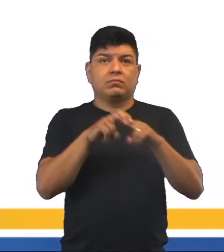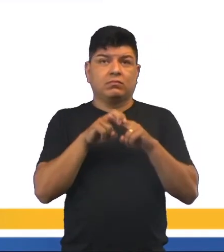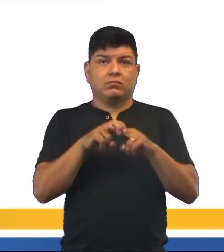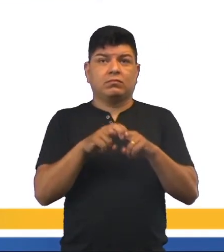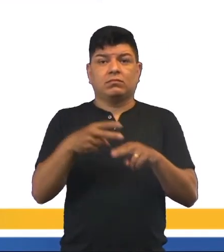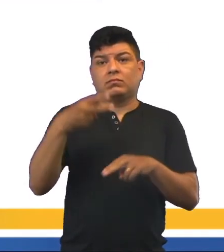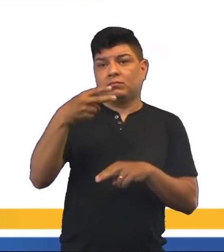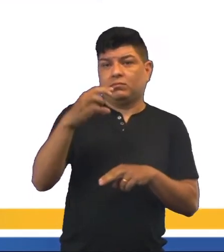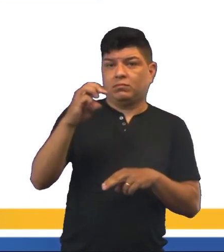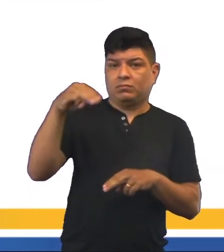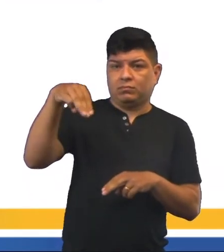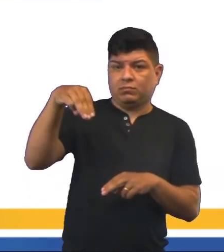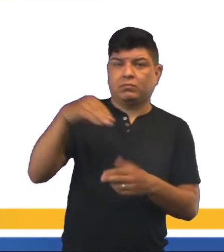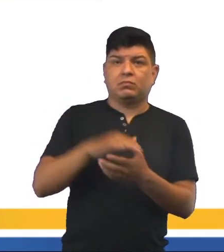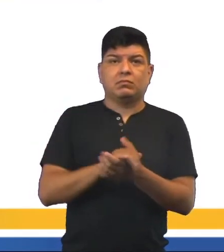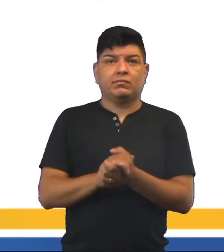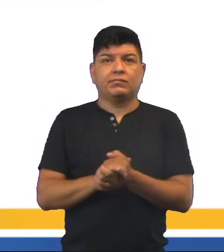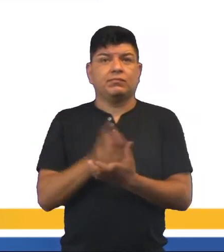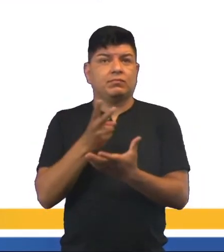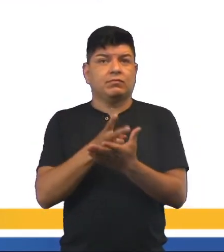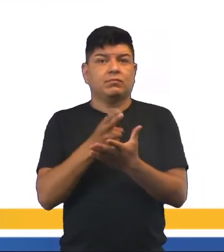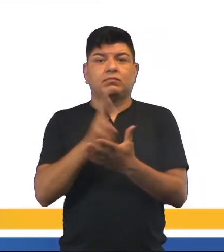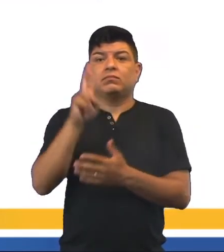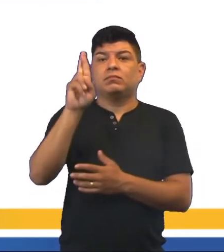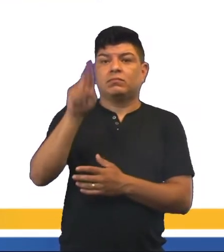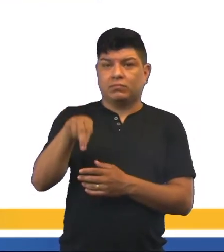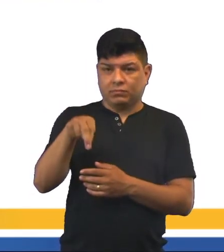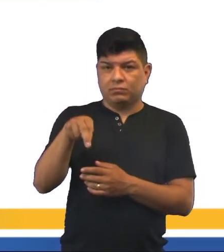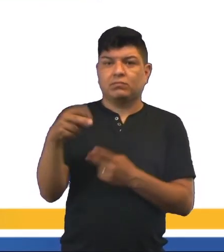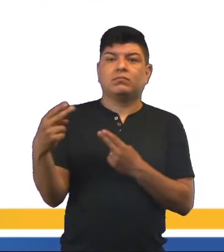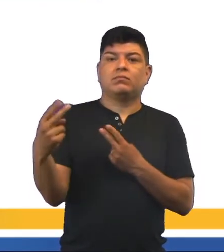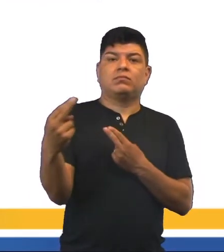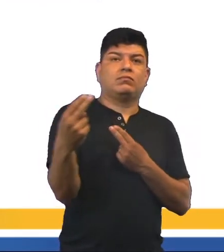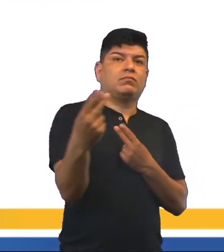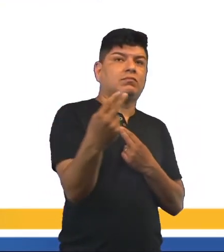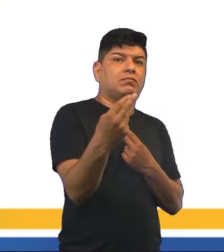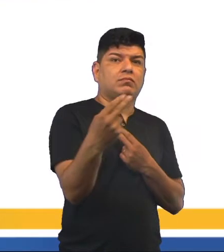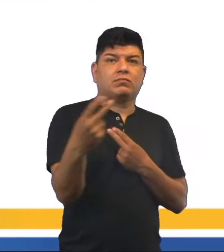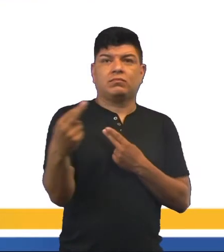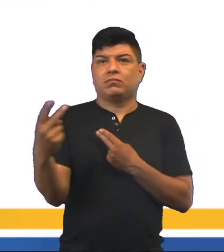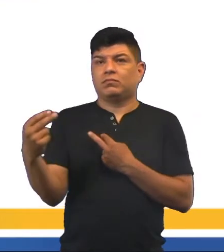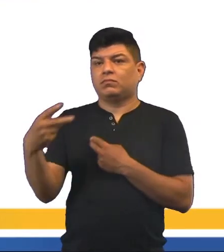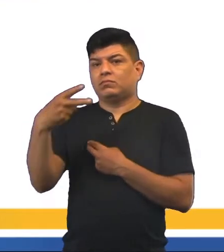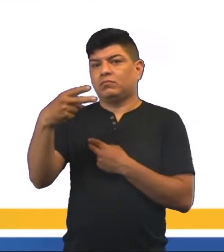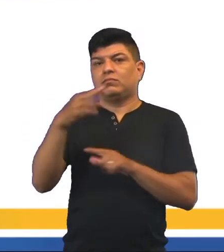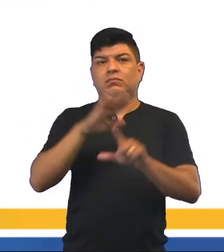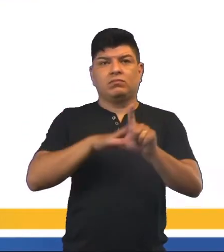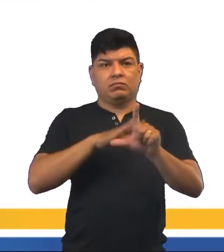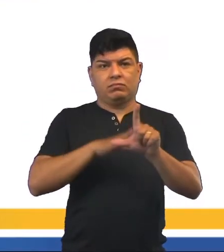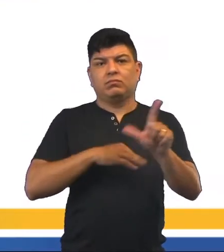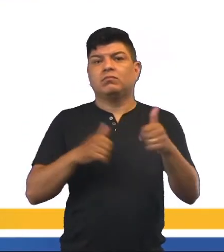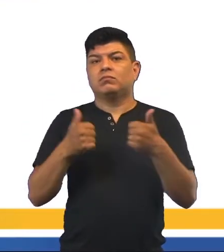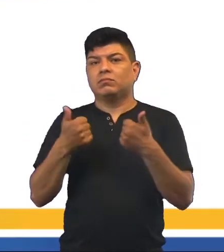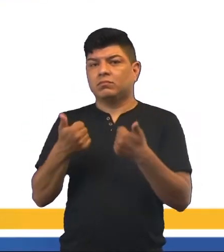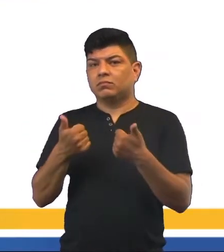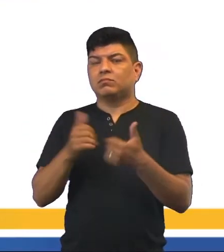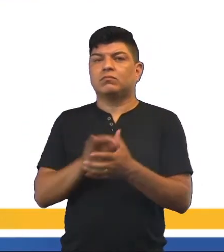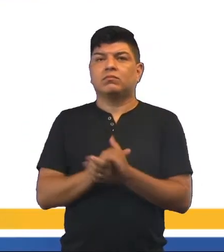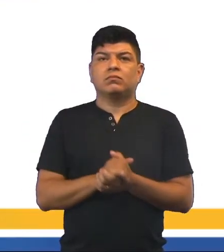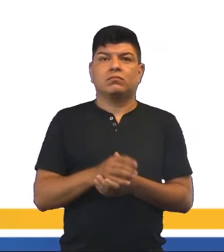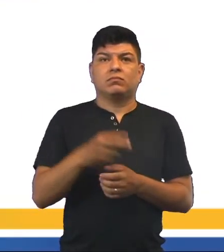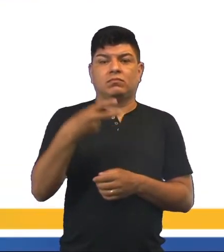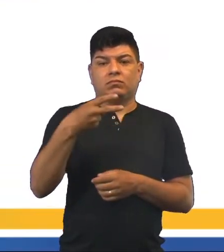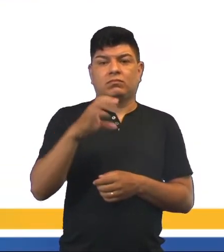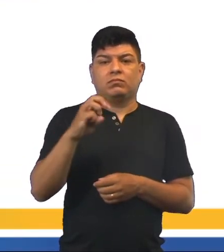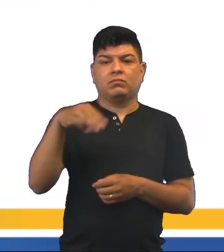2 centímetros aqui vai ser a nossa razão de semelhança desses dois quadriláteros. Não é isso? 2